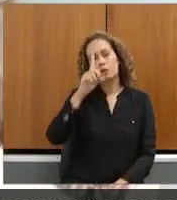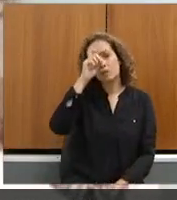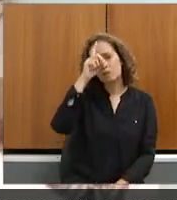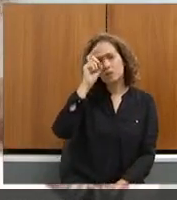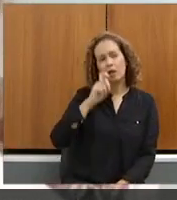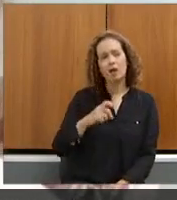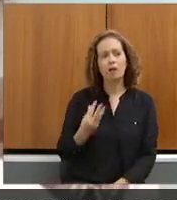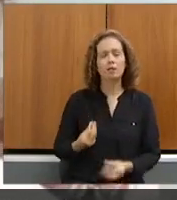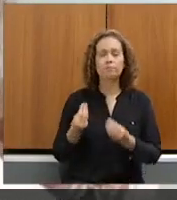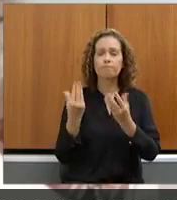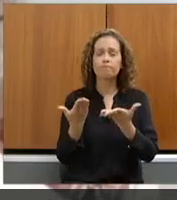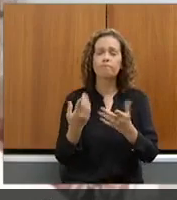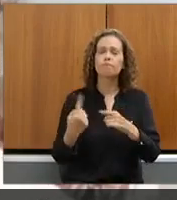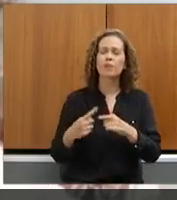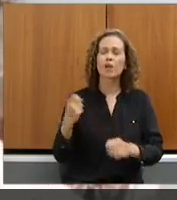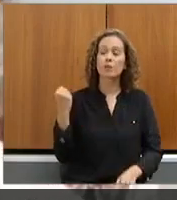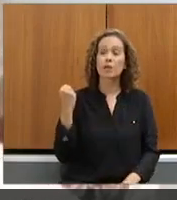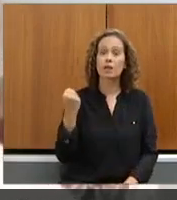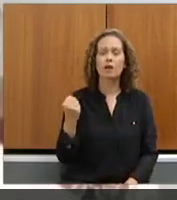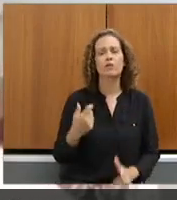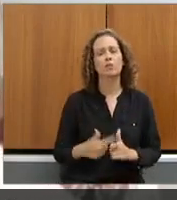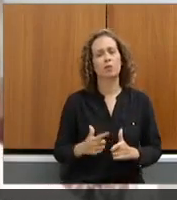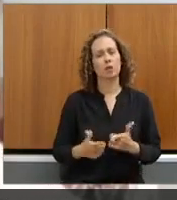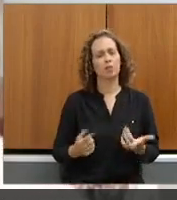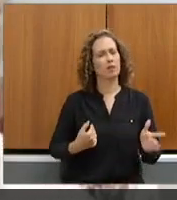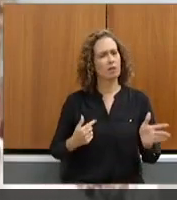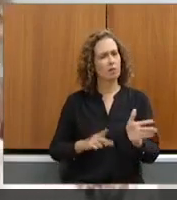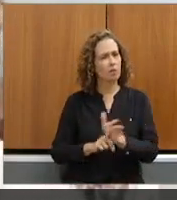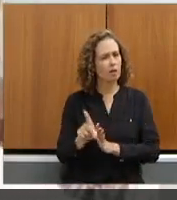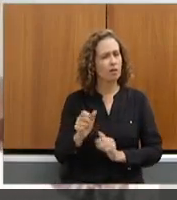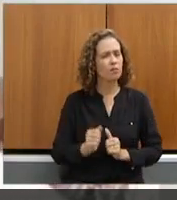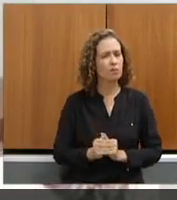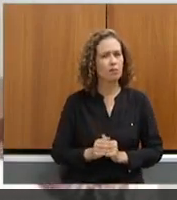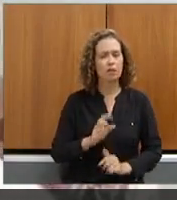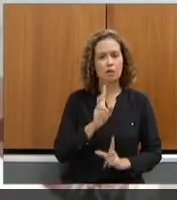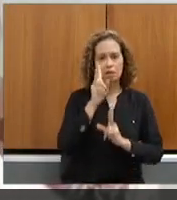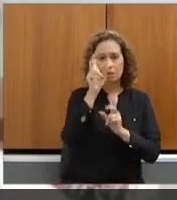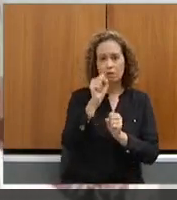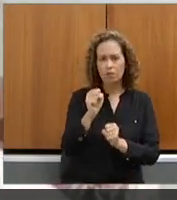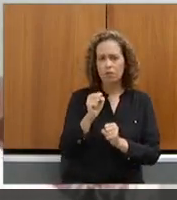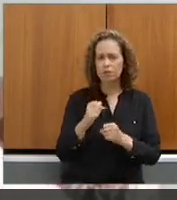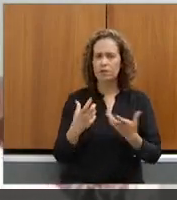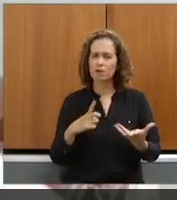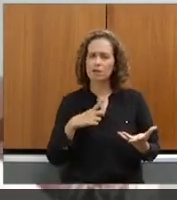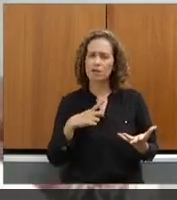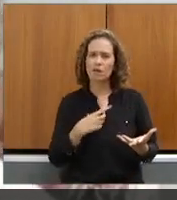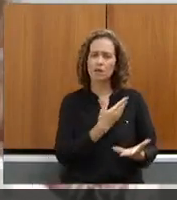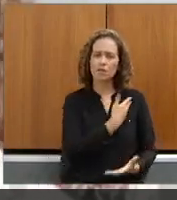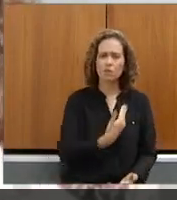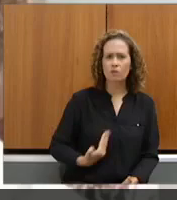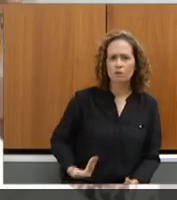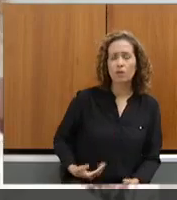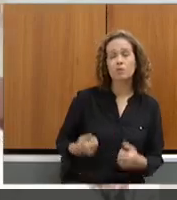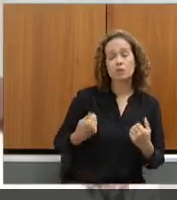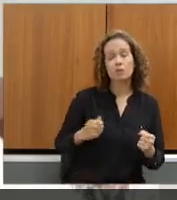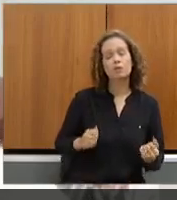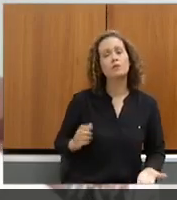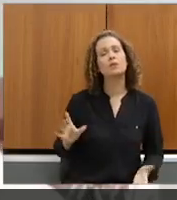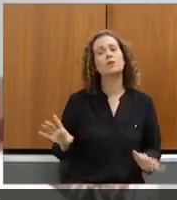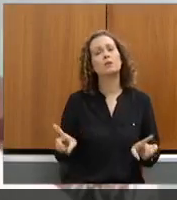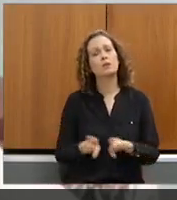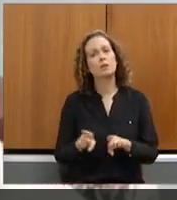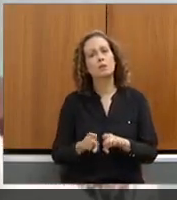passando por essa grave crise então eu pergunto essa sinergia que deve haver não deve haver com a Secretaria de Saúde